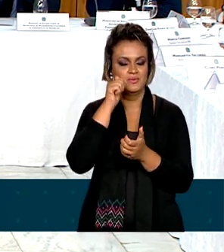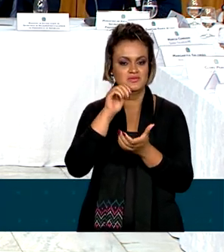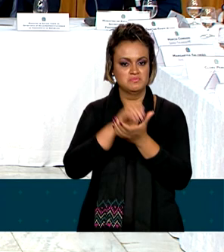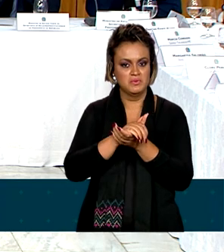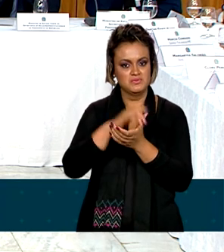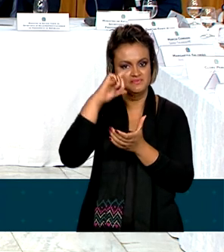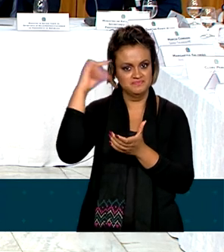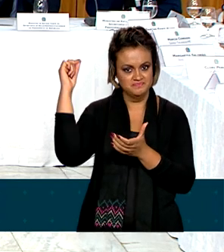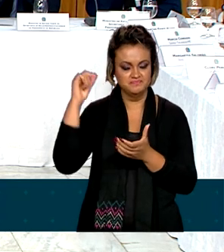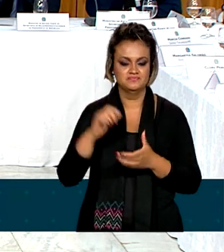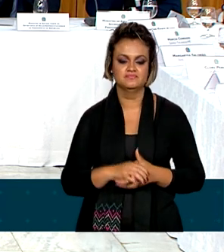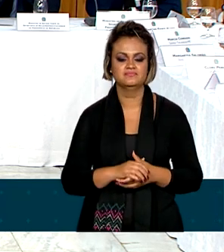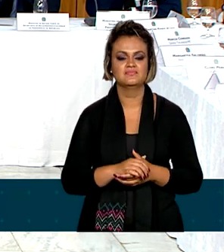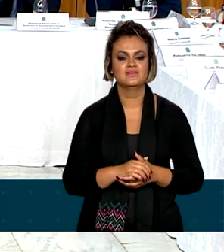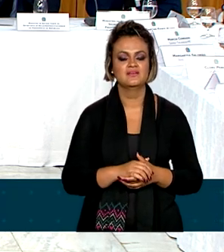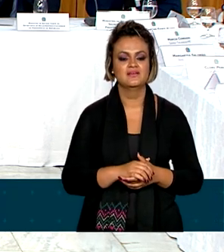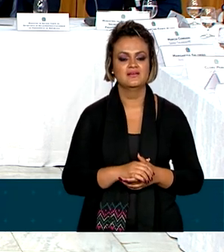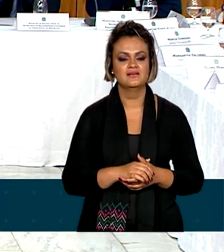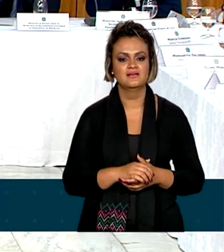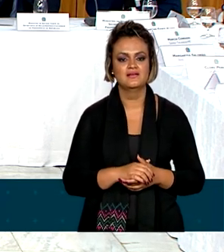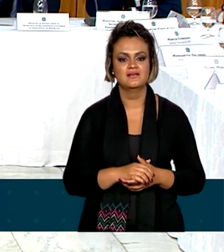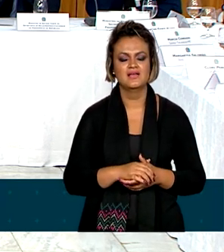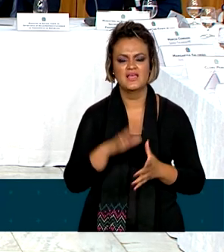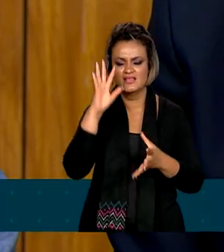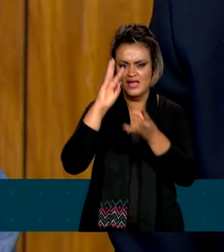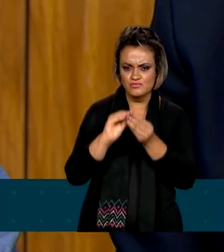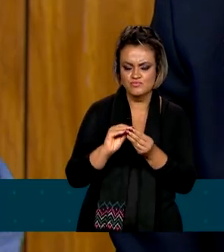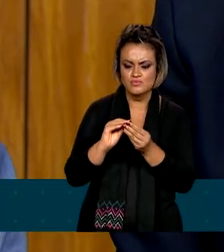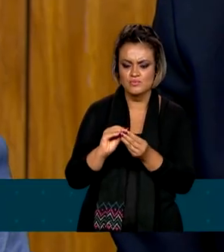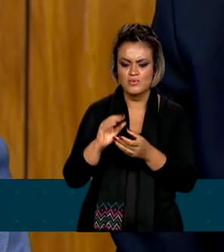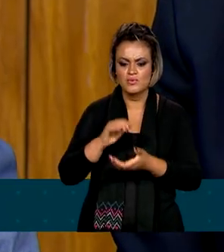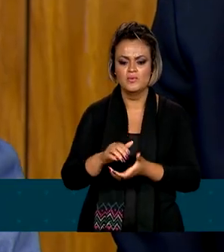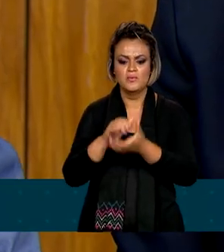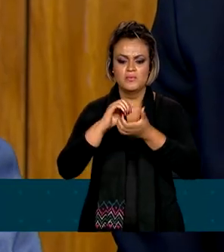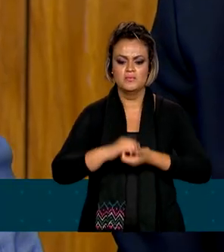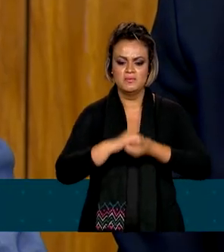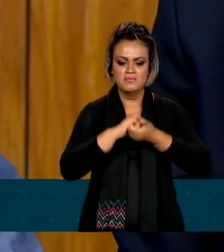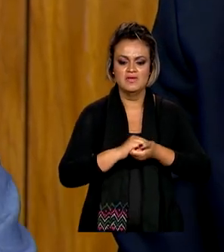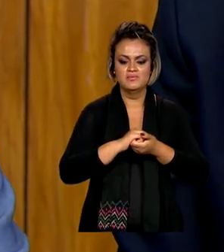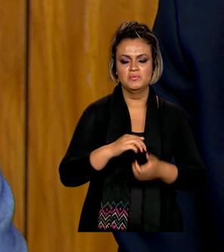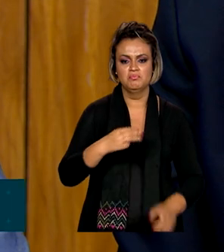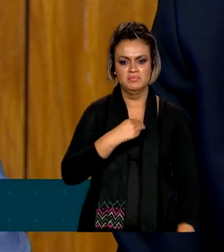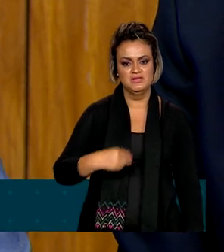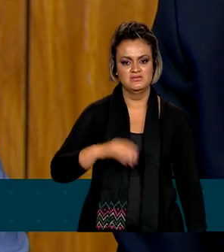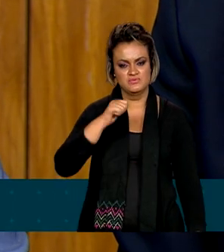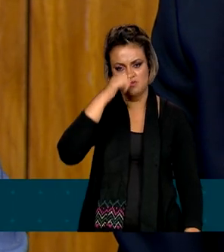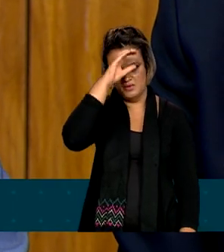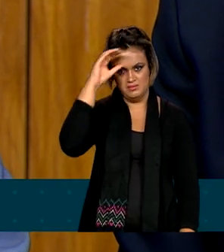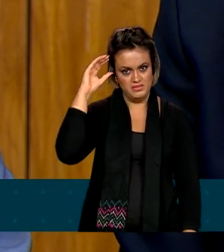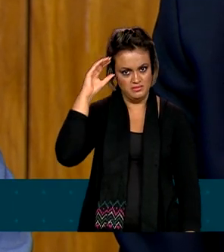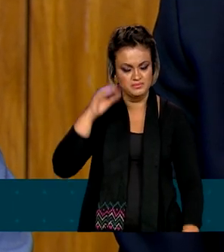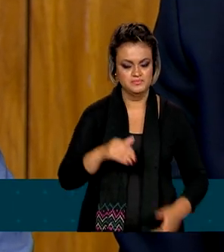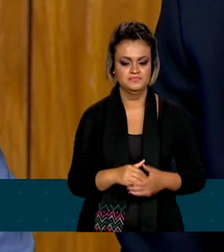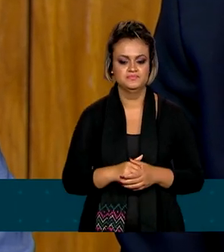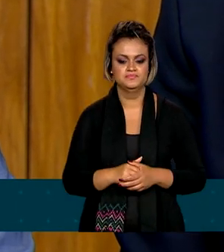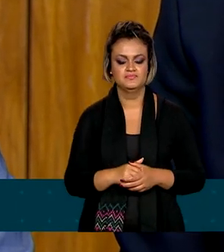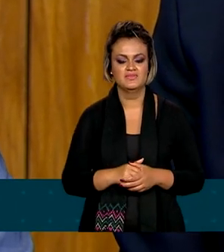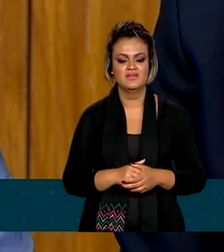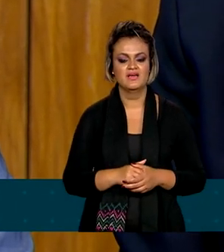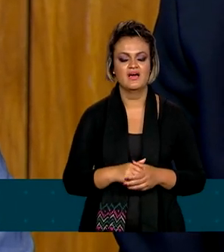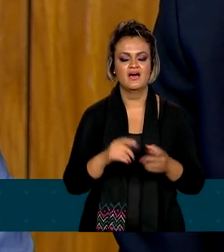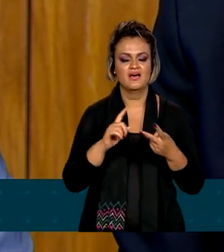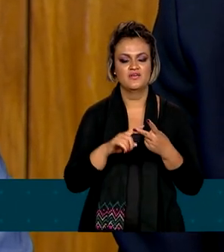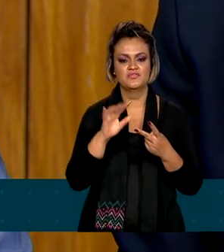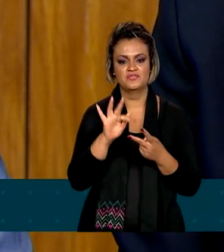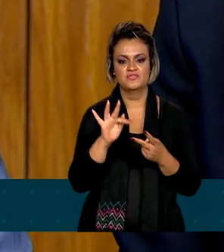da Silva. Permitam resumir cumprimentando o ministro da Educação, Camilo Santana, a